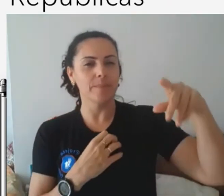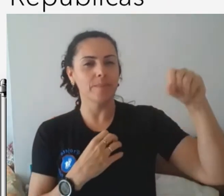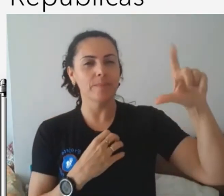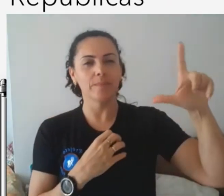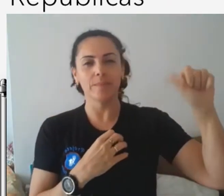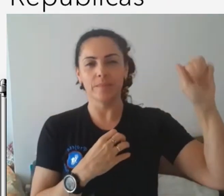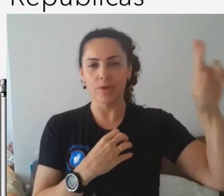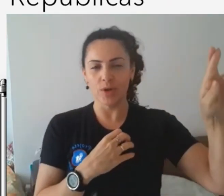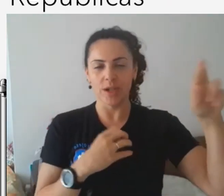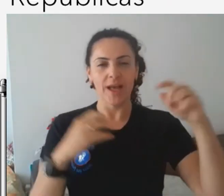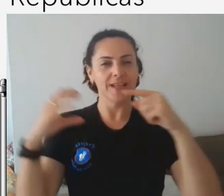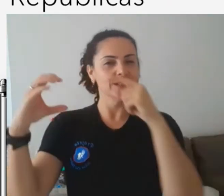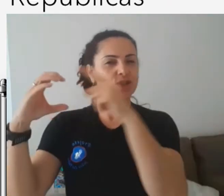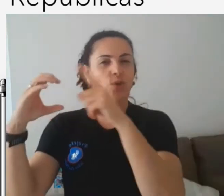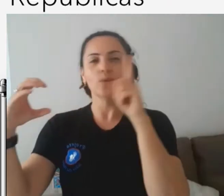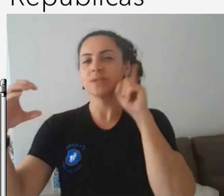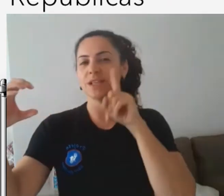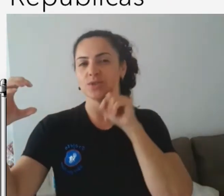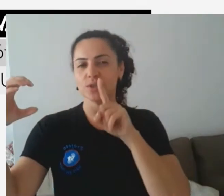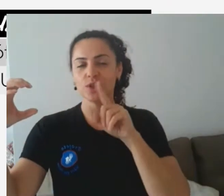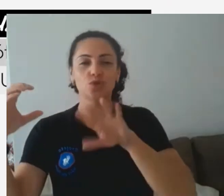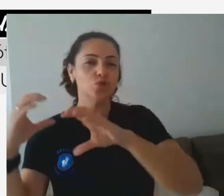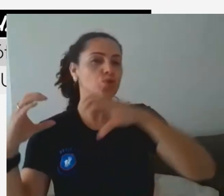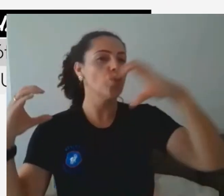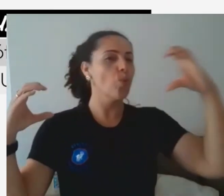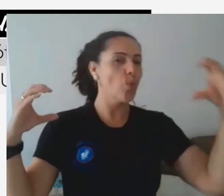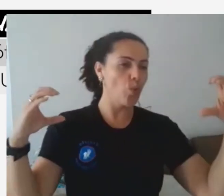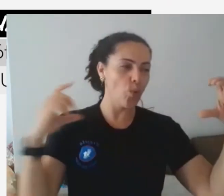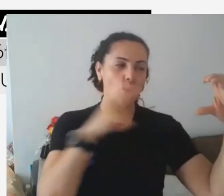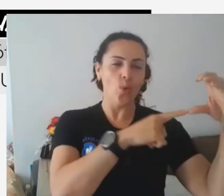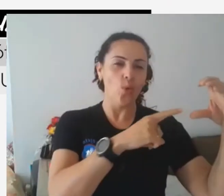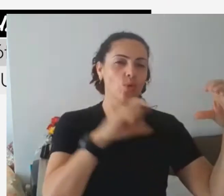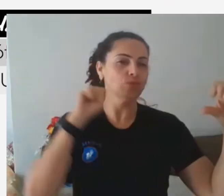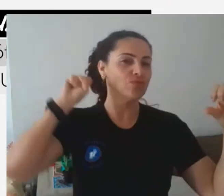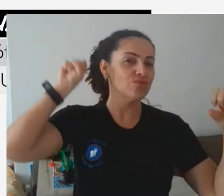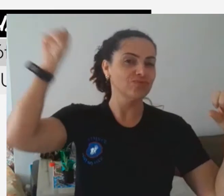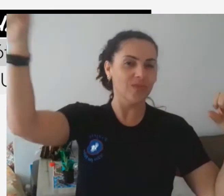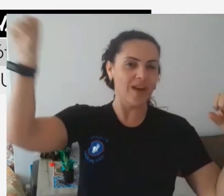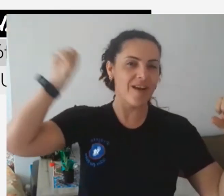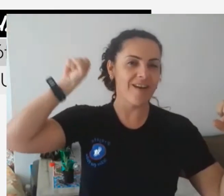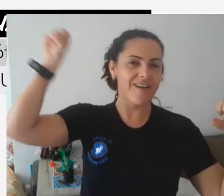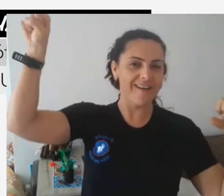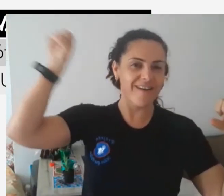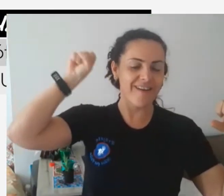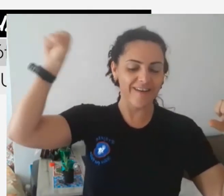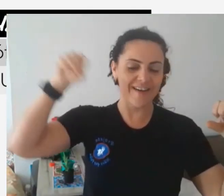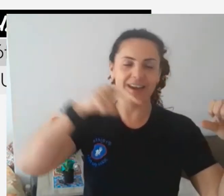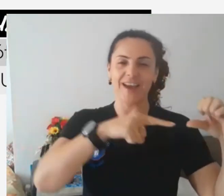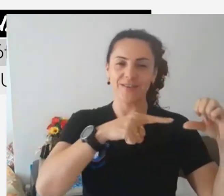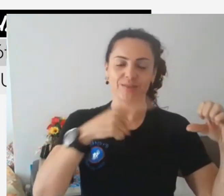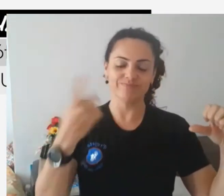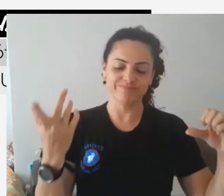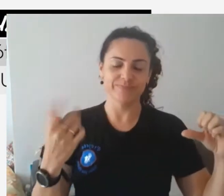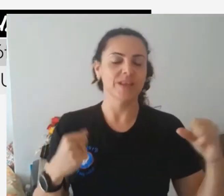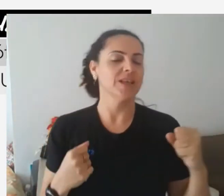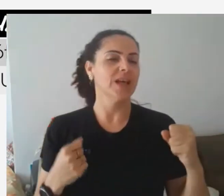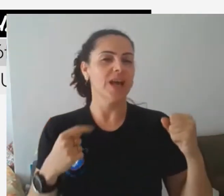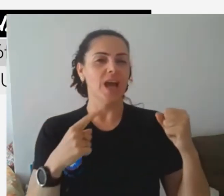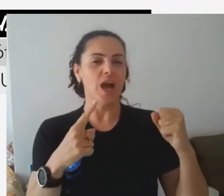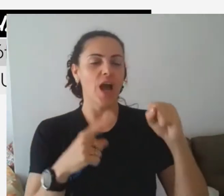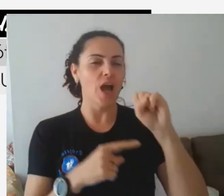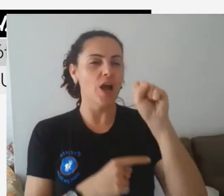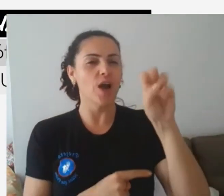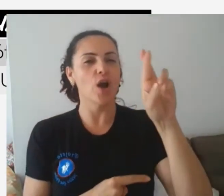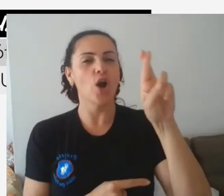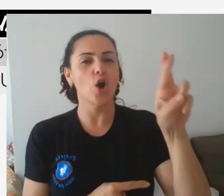tá? Onde de um lado a gente tinha os Estados Unidos da América, né? Um país aí com ideais capitalistas, né? Um pensamento